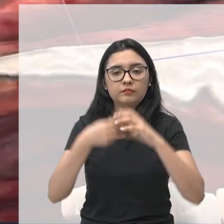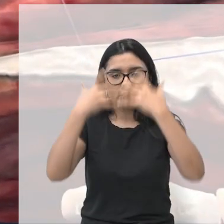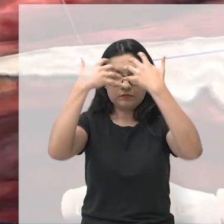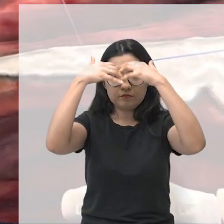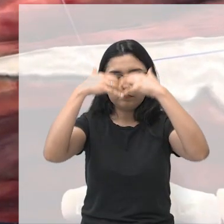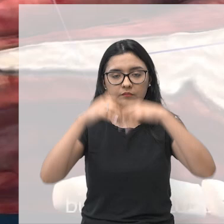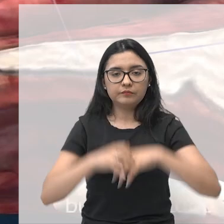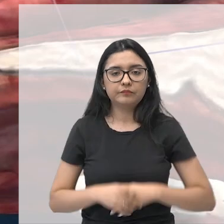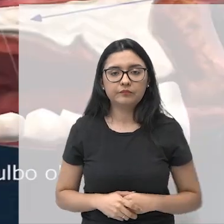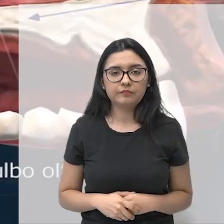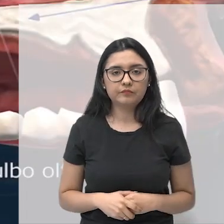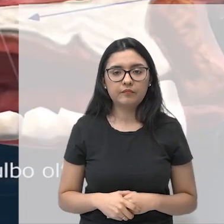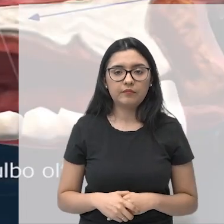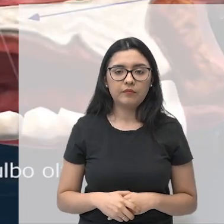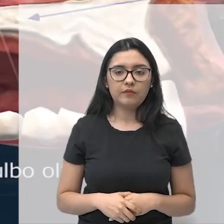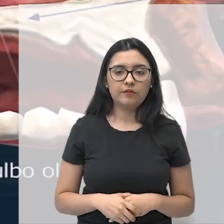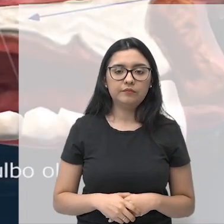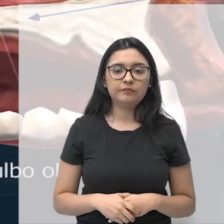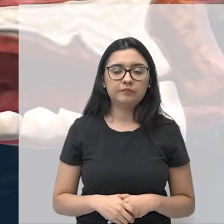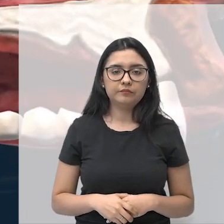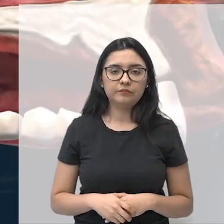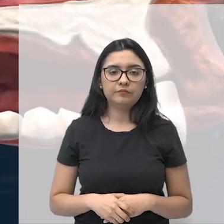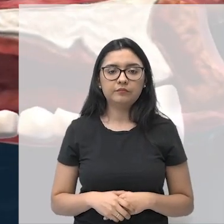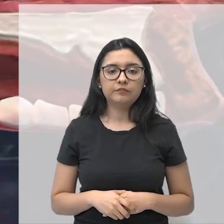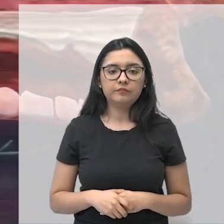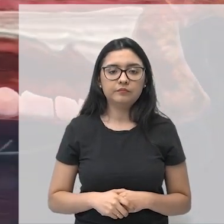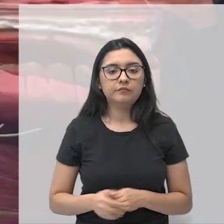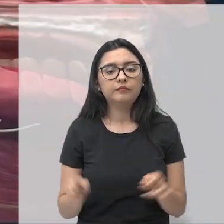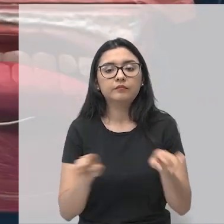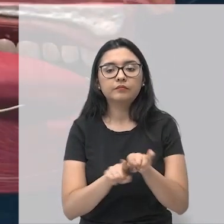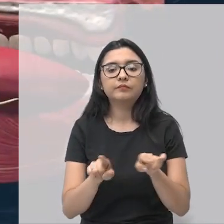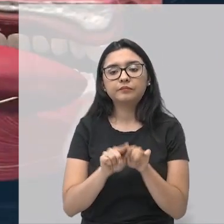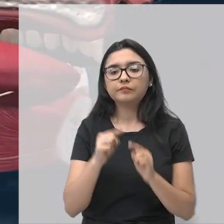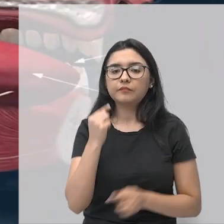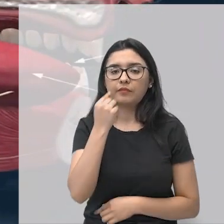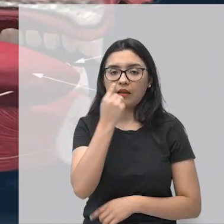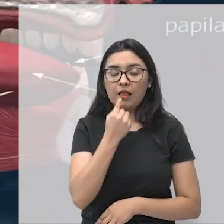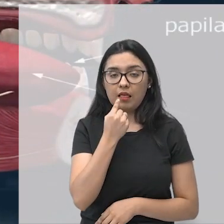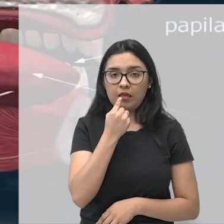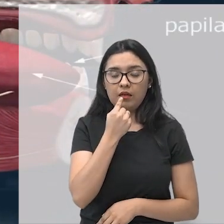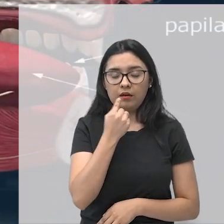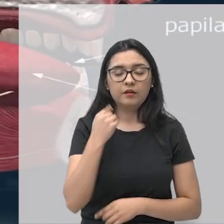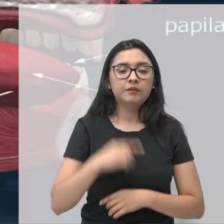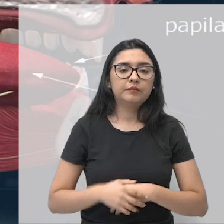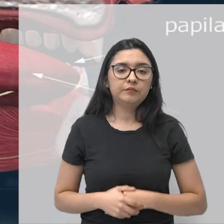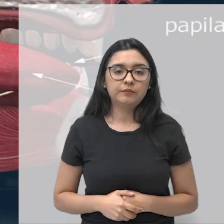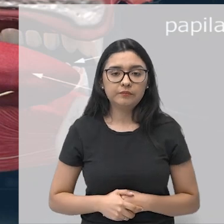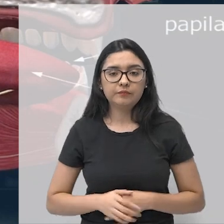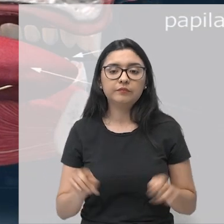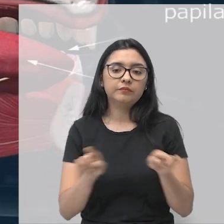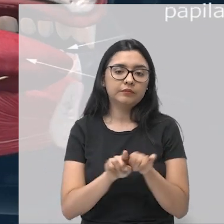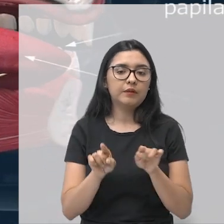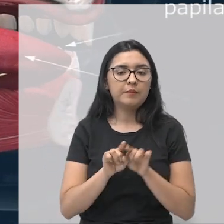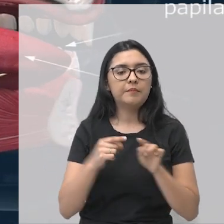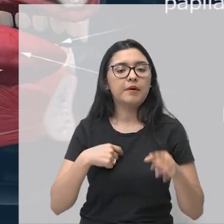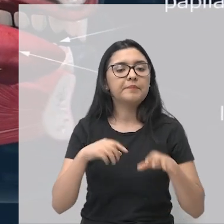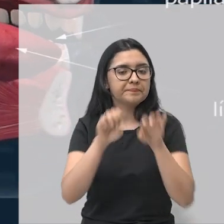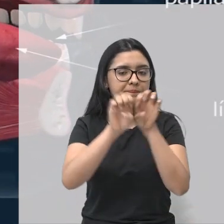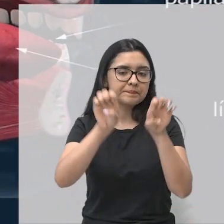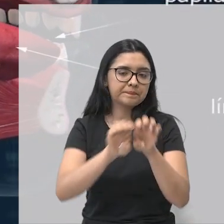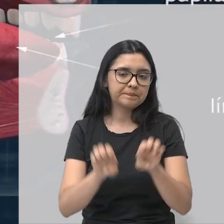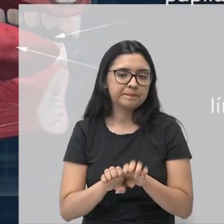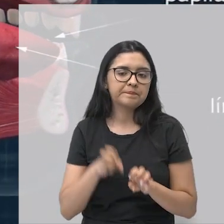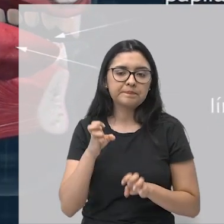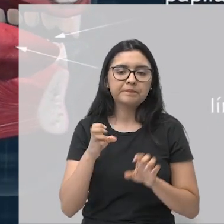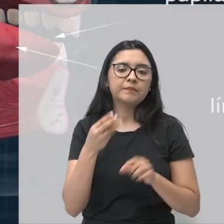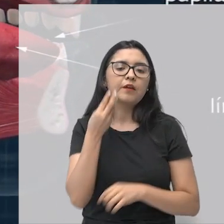bulbo olfatório. A nossa língua, né, as papilas